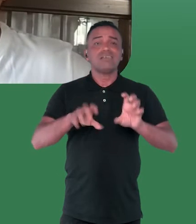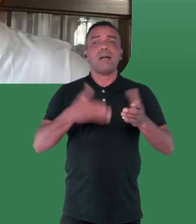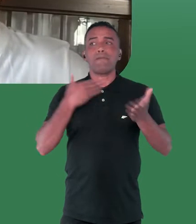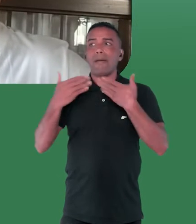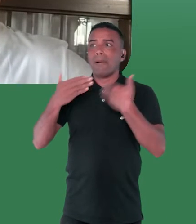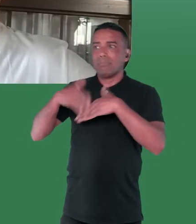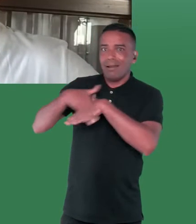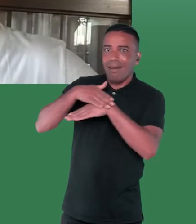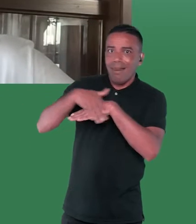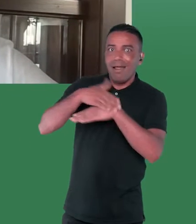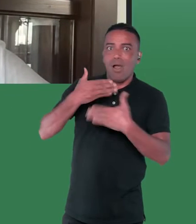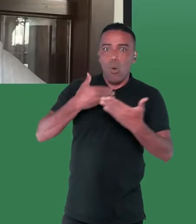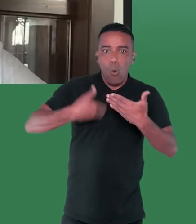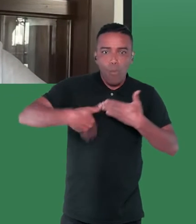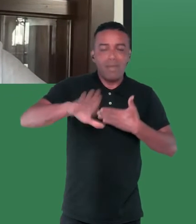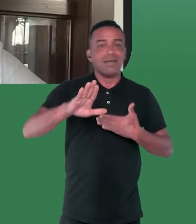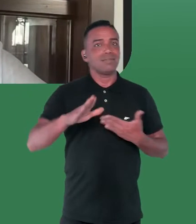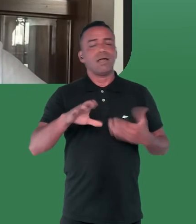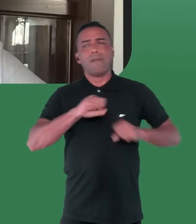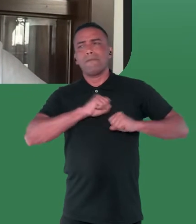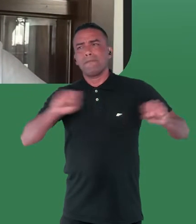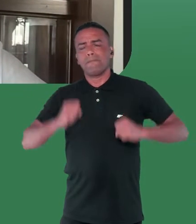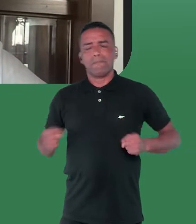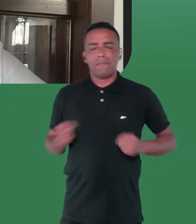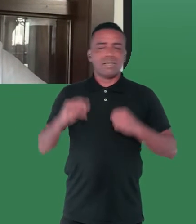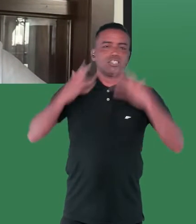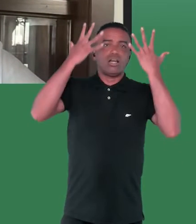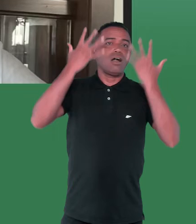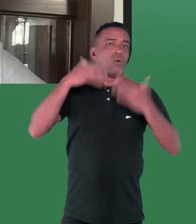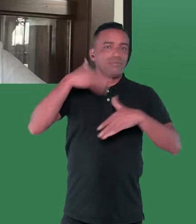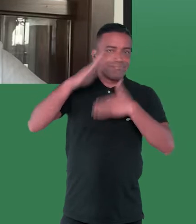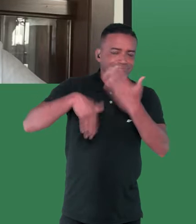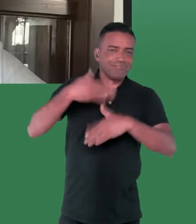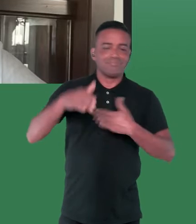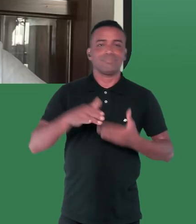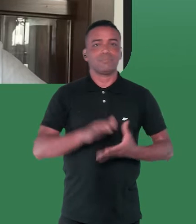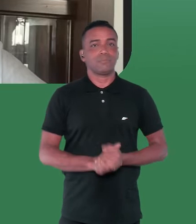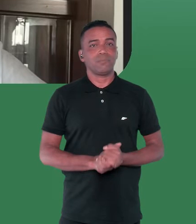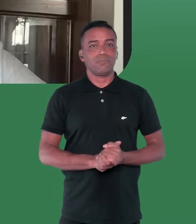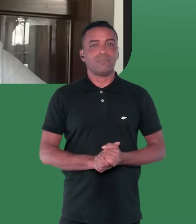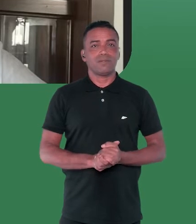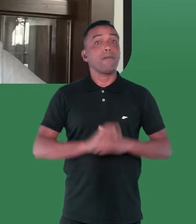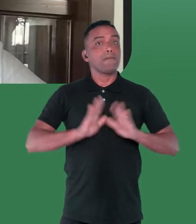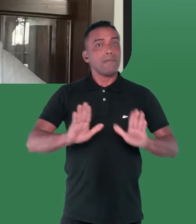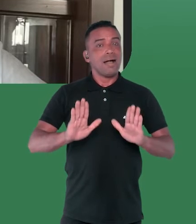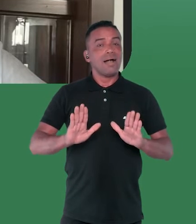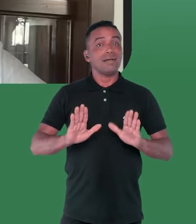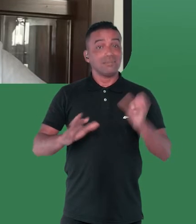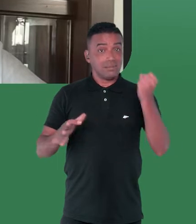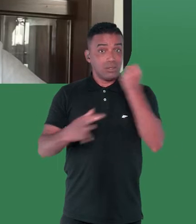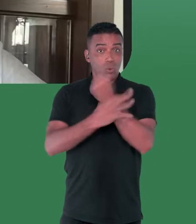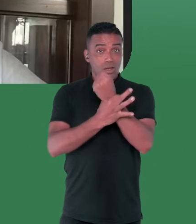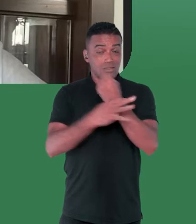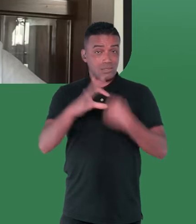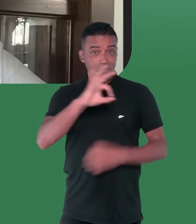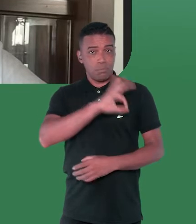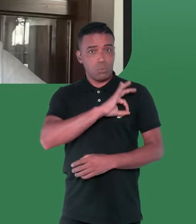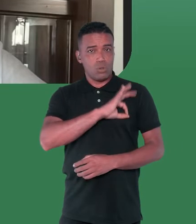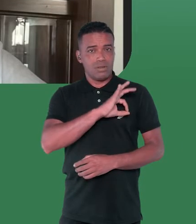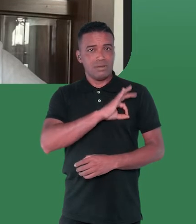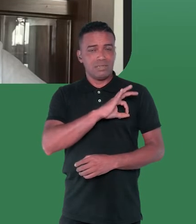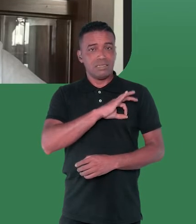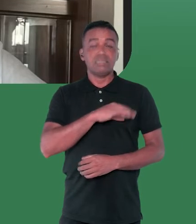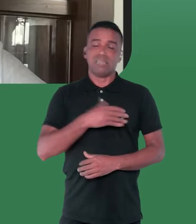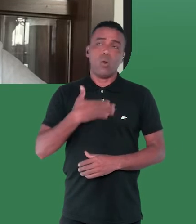papo, e aquela paixão sua, e aí vai. Mas polícia eu fiz, eu considero,